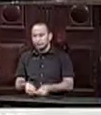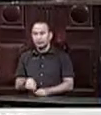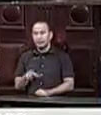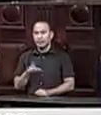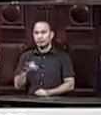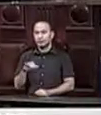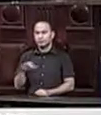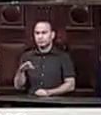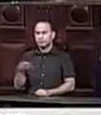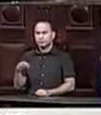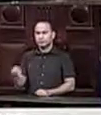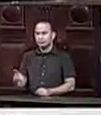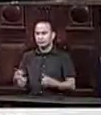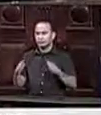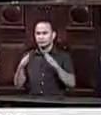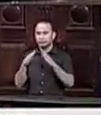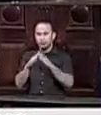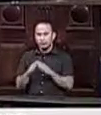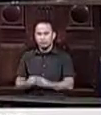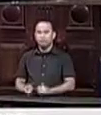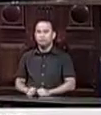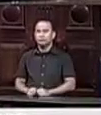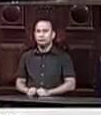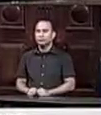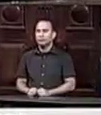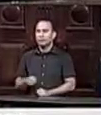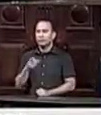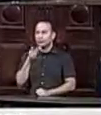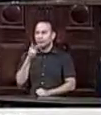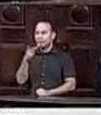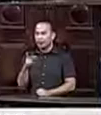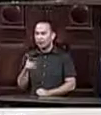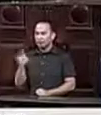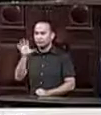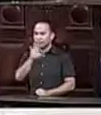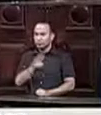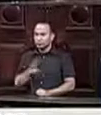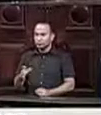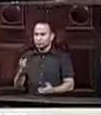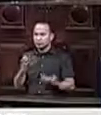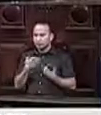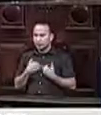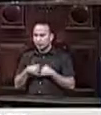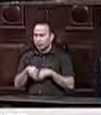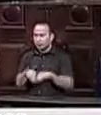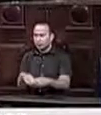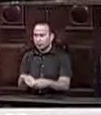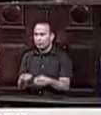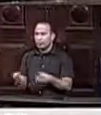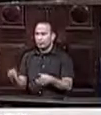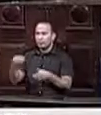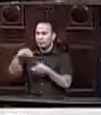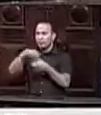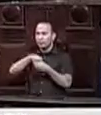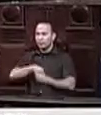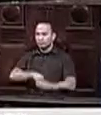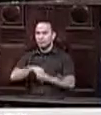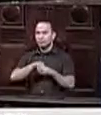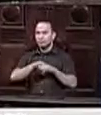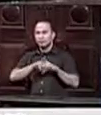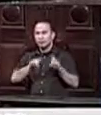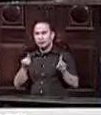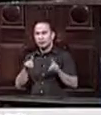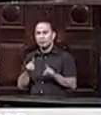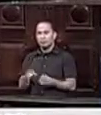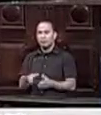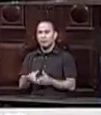do teto. O governo estadual diz que quer dar como contrapartida uma votação não pedida